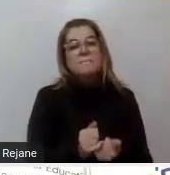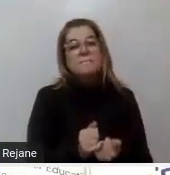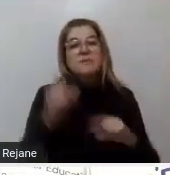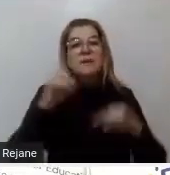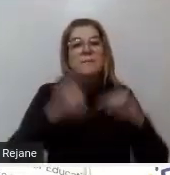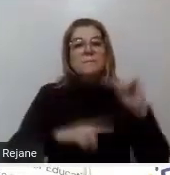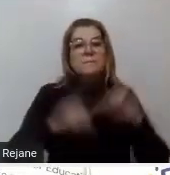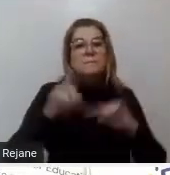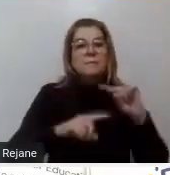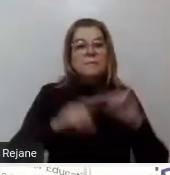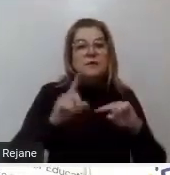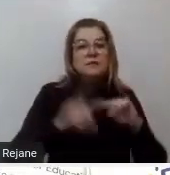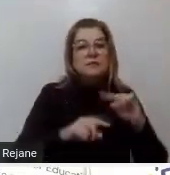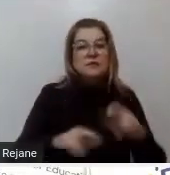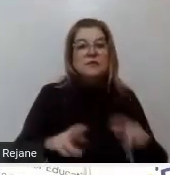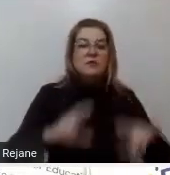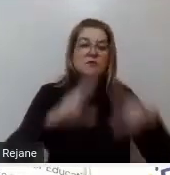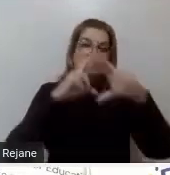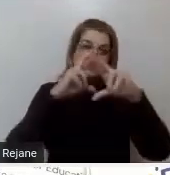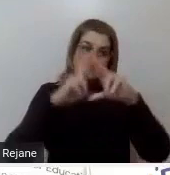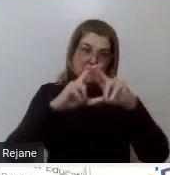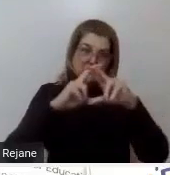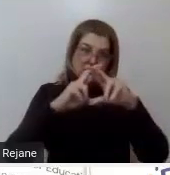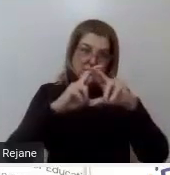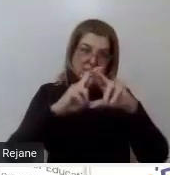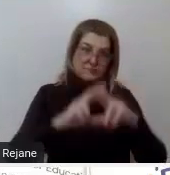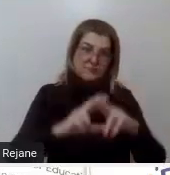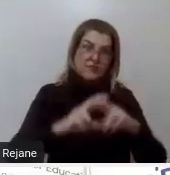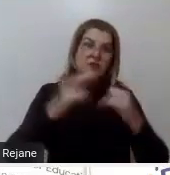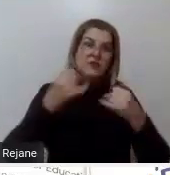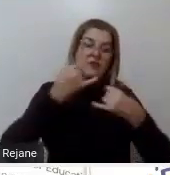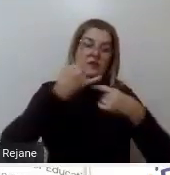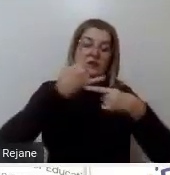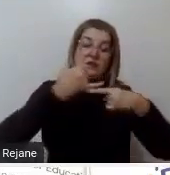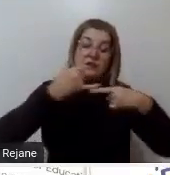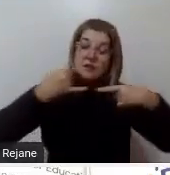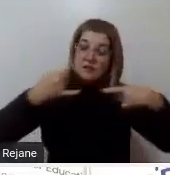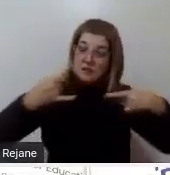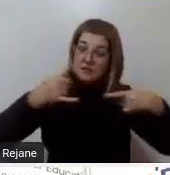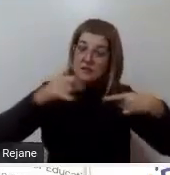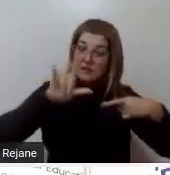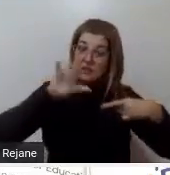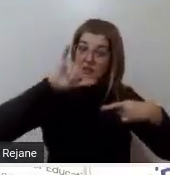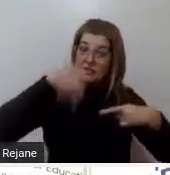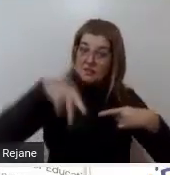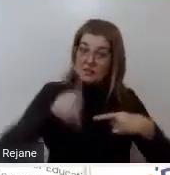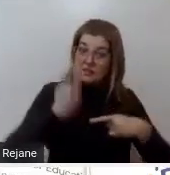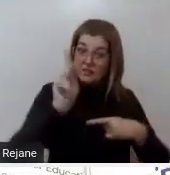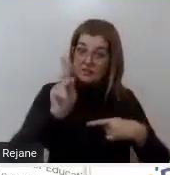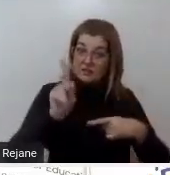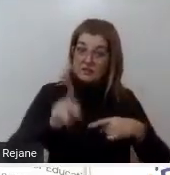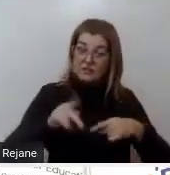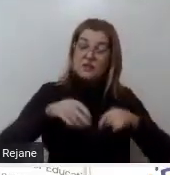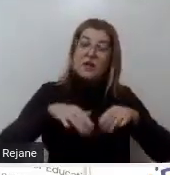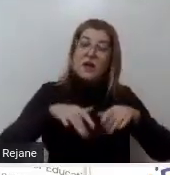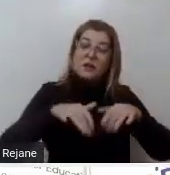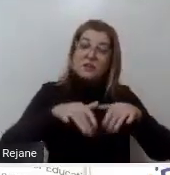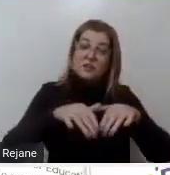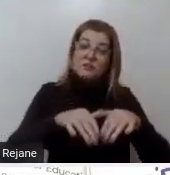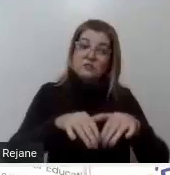material a partir do meu Google Drive, links que estejam na internet, arquivos que estejam no meu